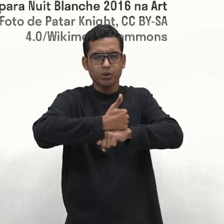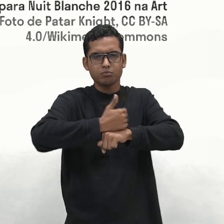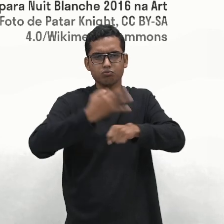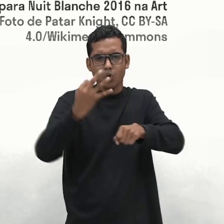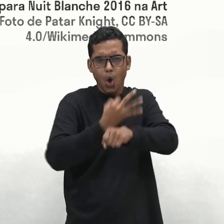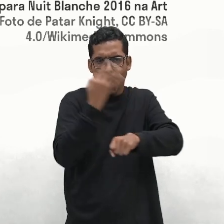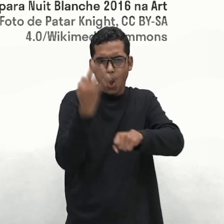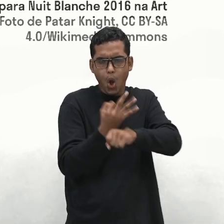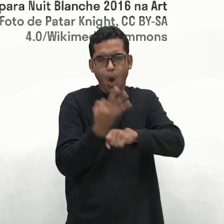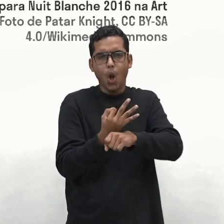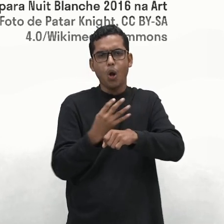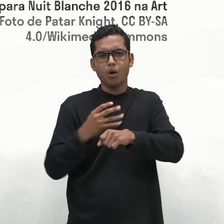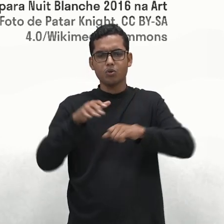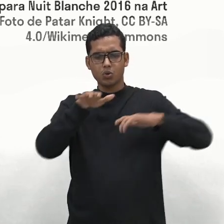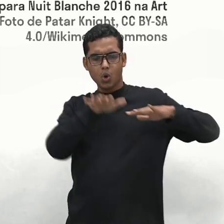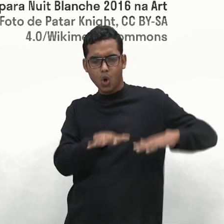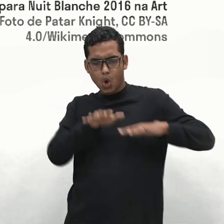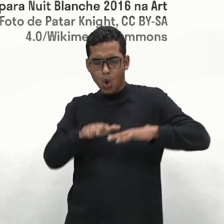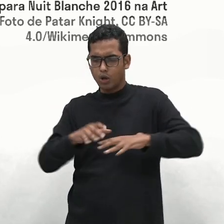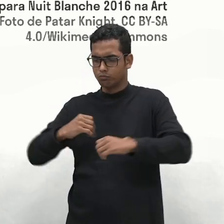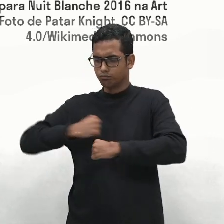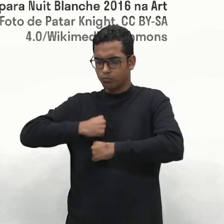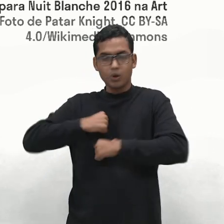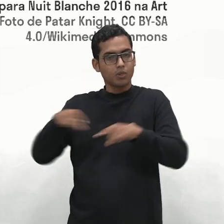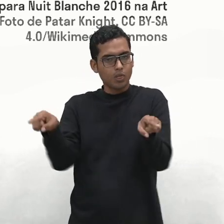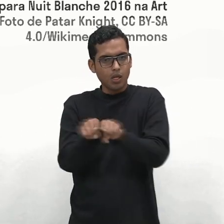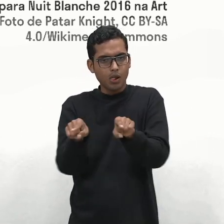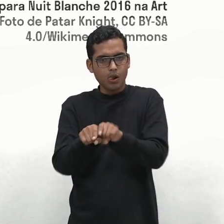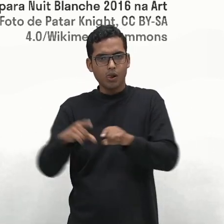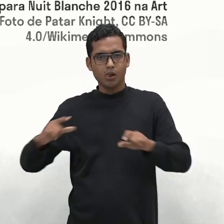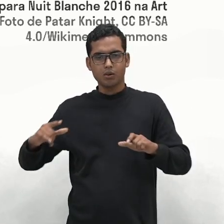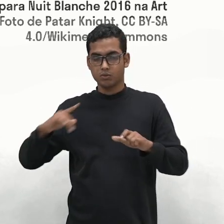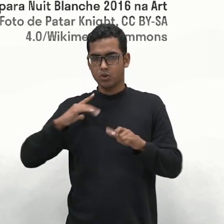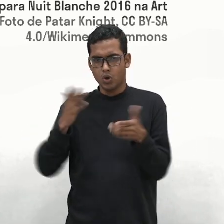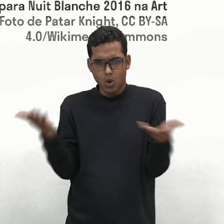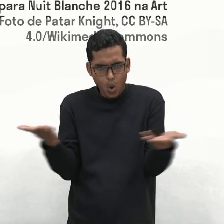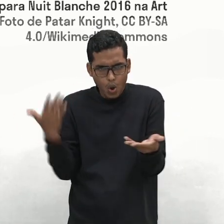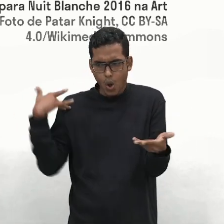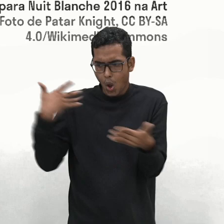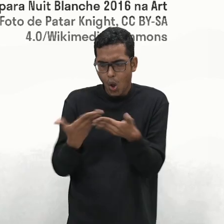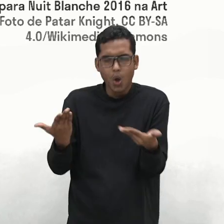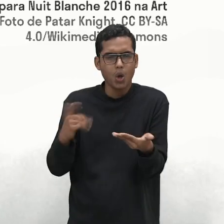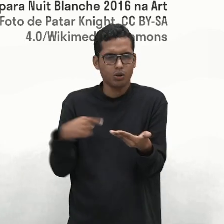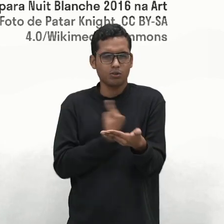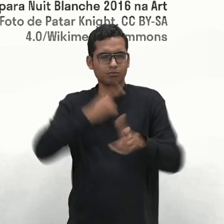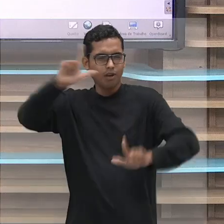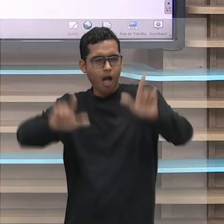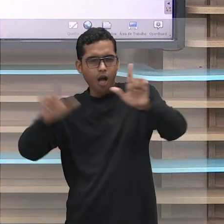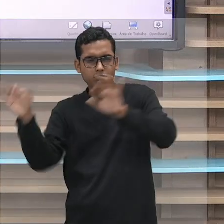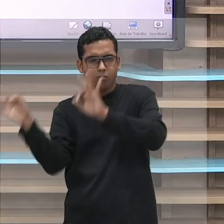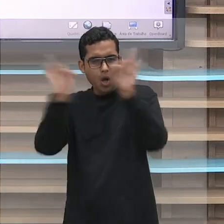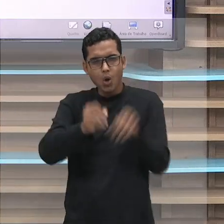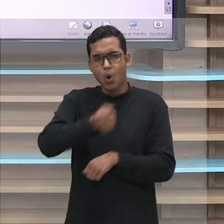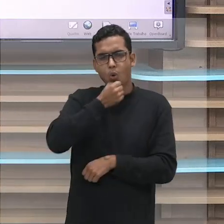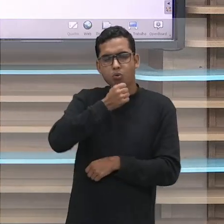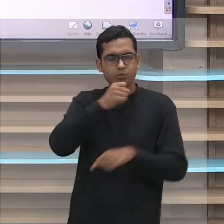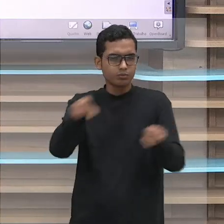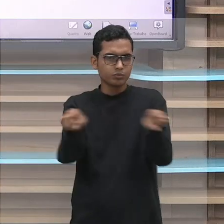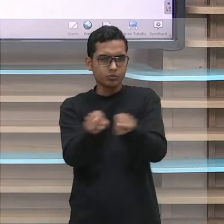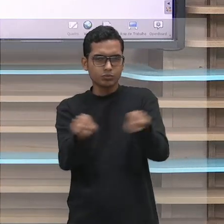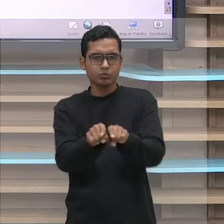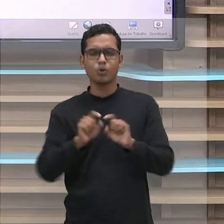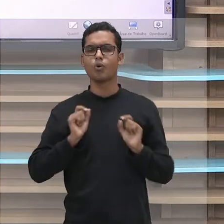território e resistência. O que nós vimos muito hoje na televisão, nos jornais, é justamente